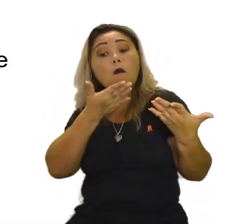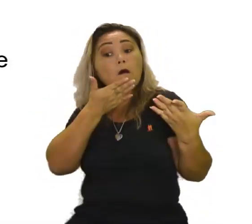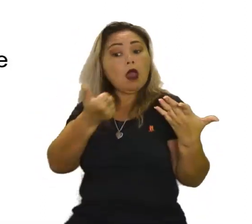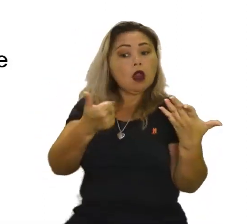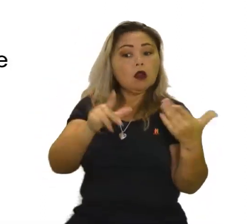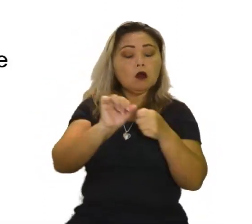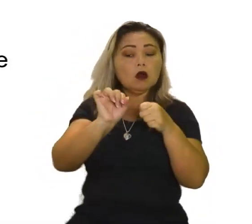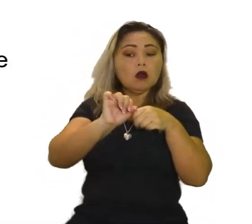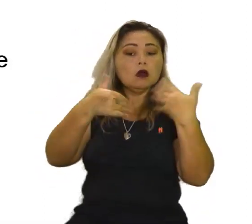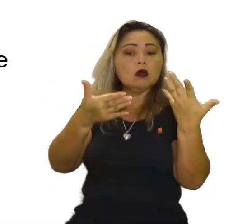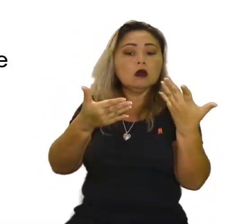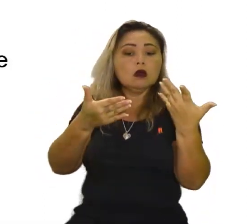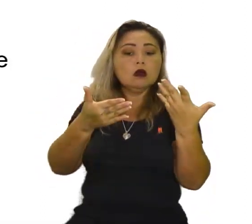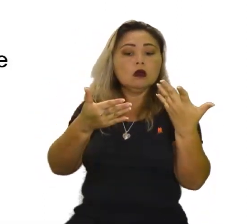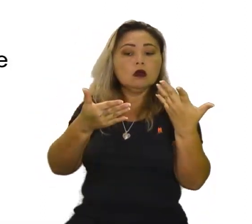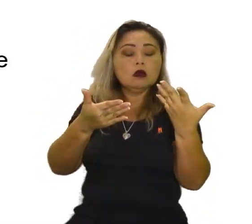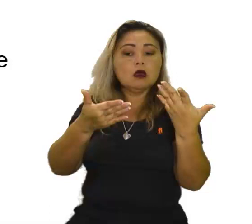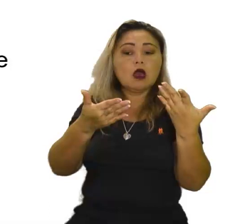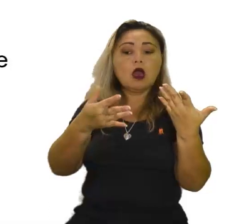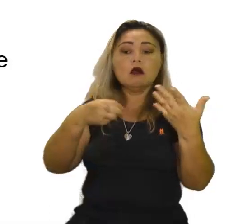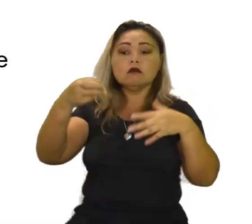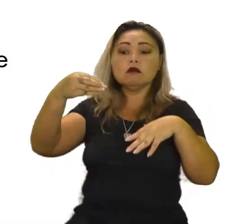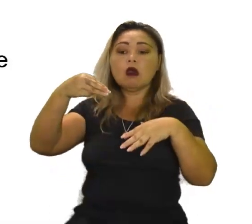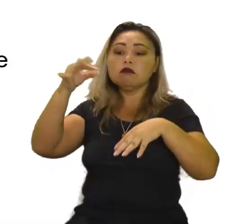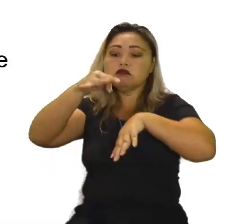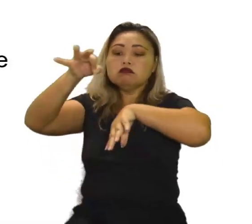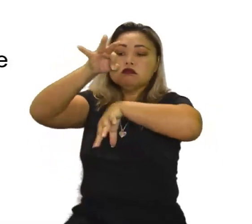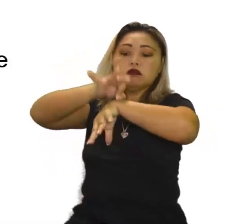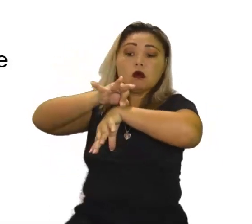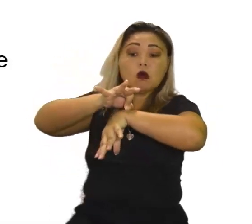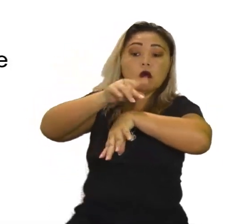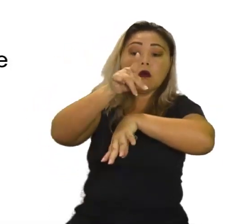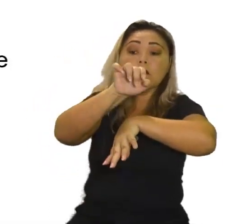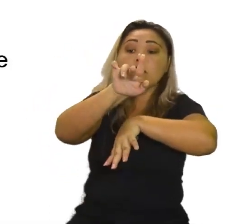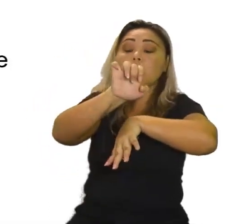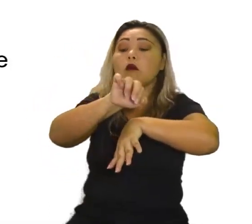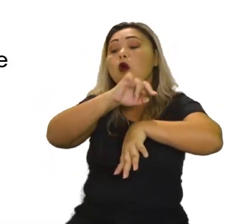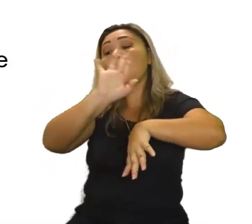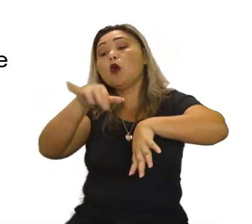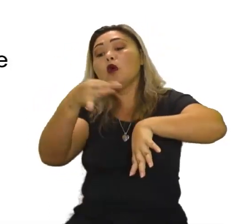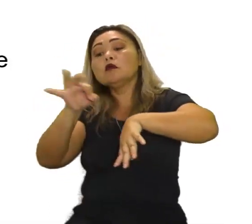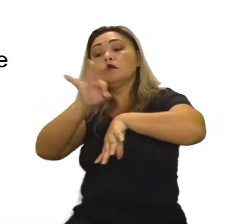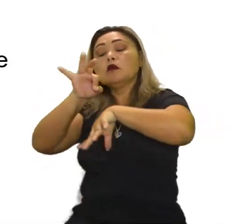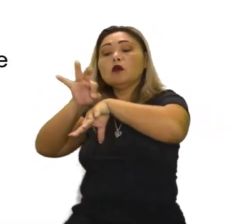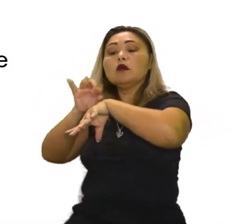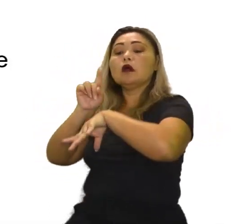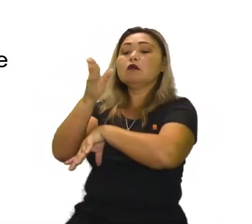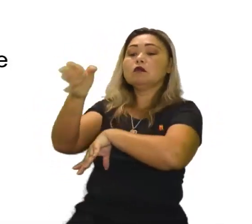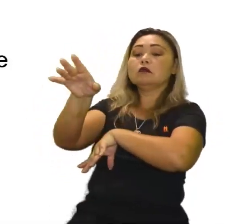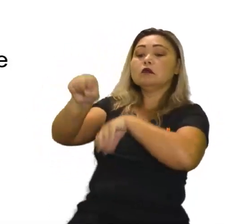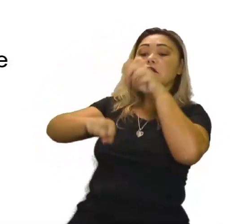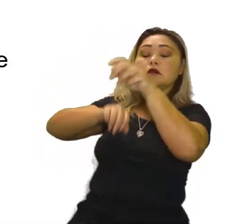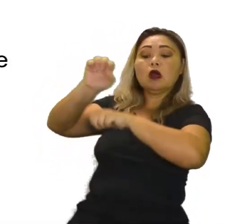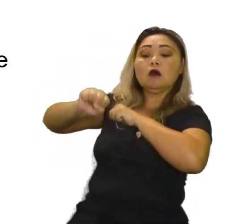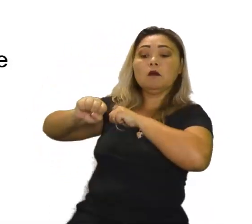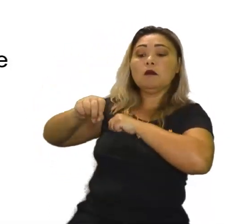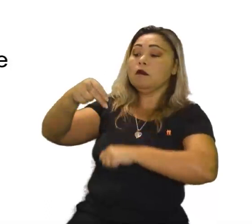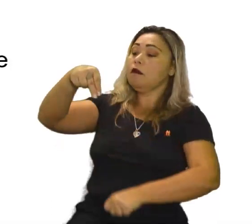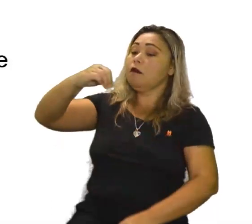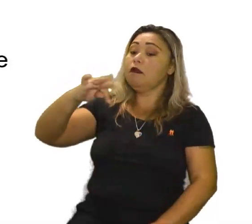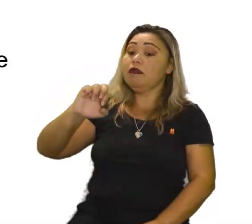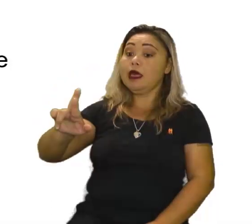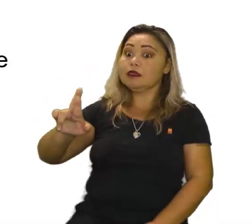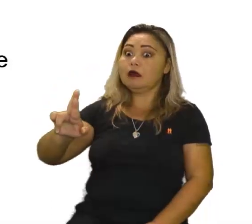para as abelhas realizar a captura do pólen ou as abelhas vão realizar a captura do